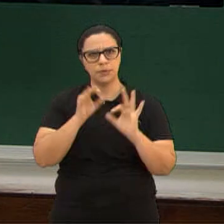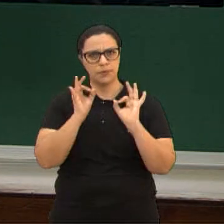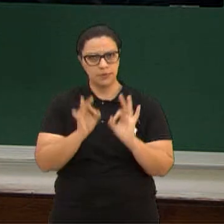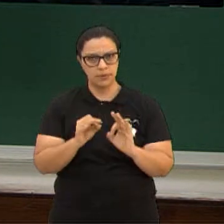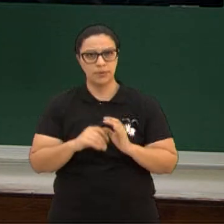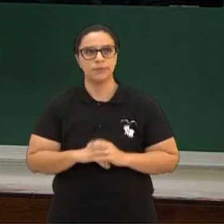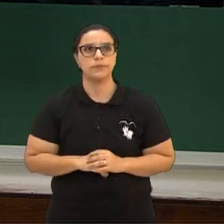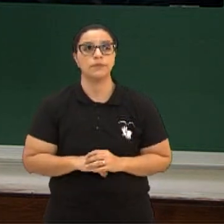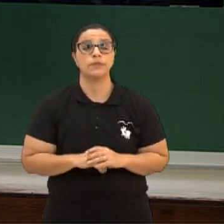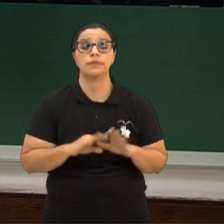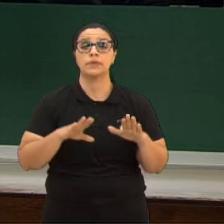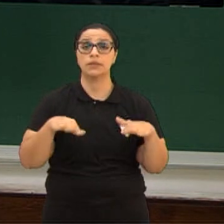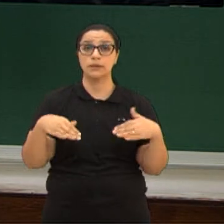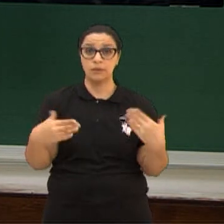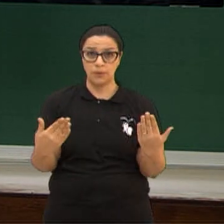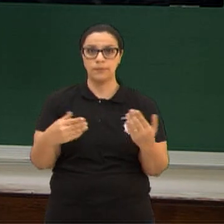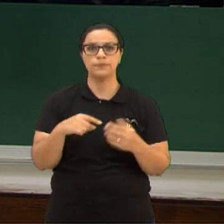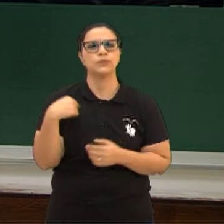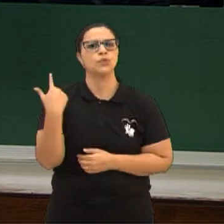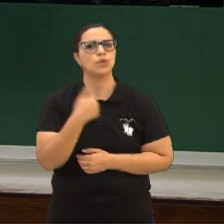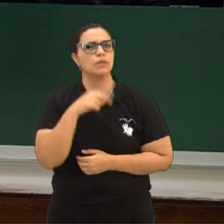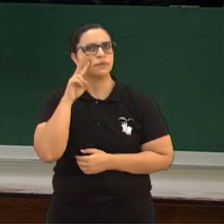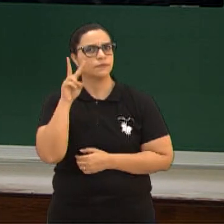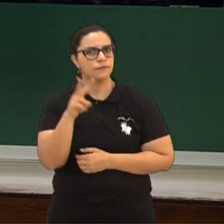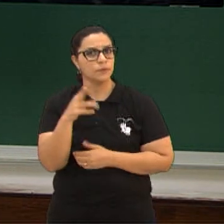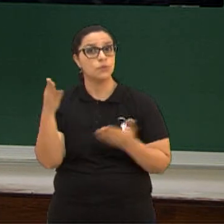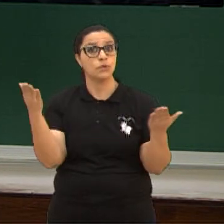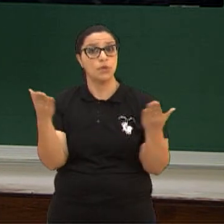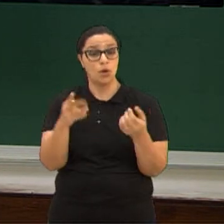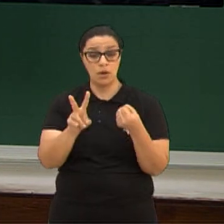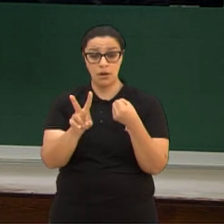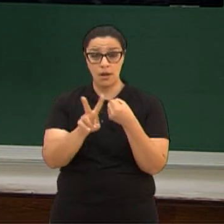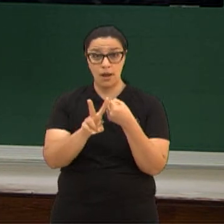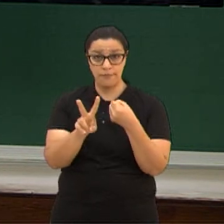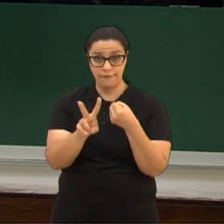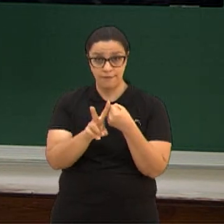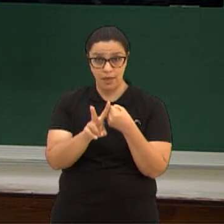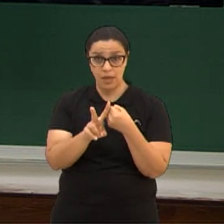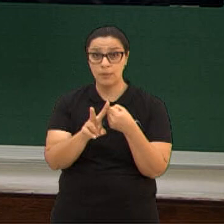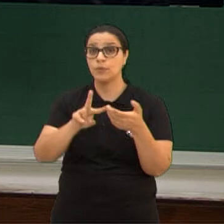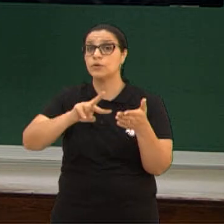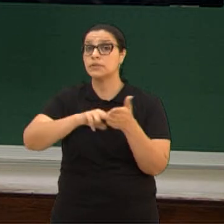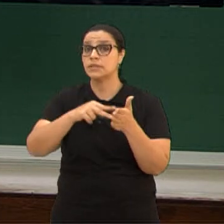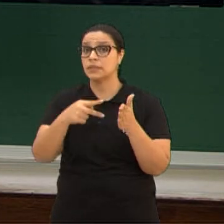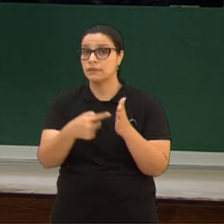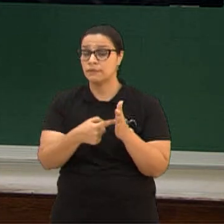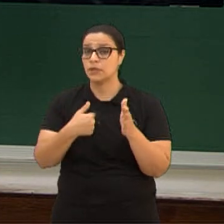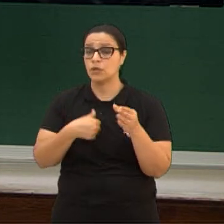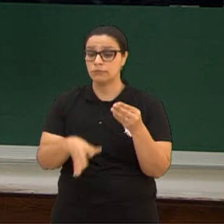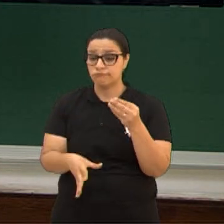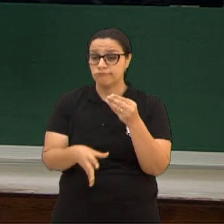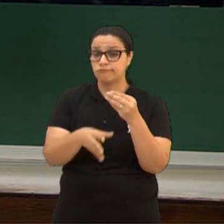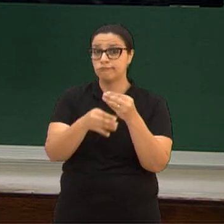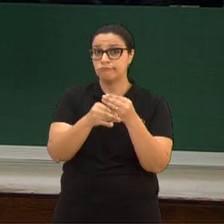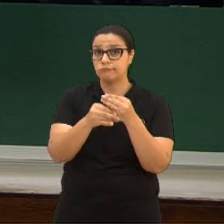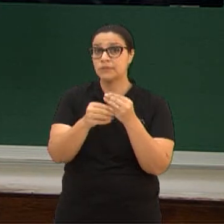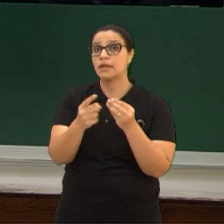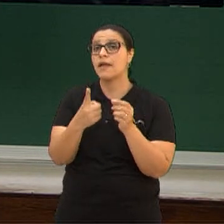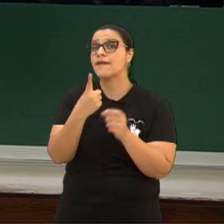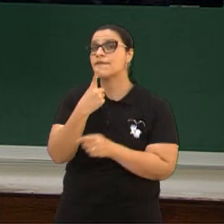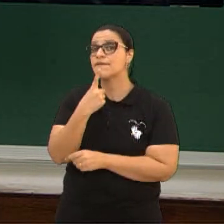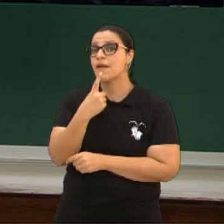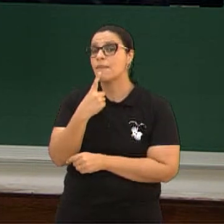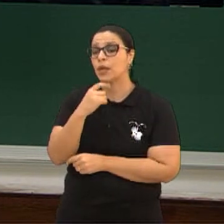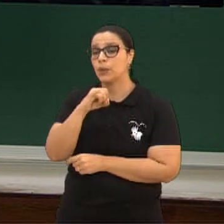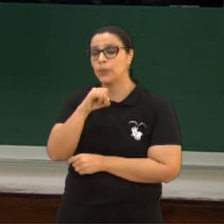tempo sim. Bom, então nós vimos que o Present Continuous é nós falarmos sobre uma ação